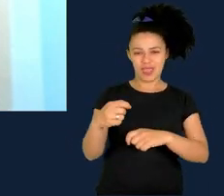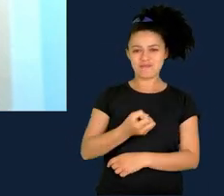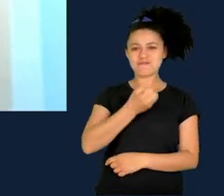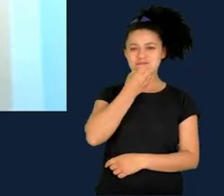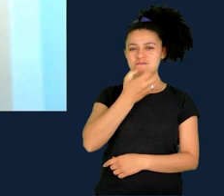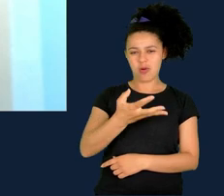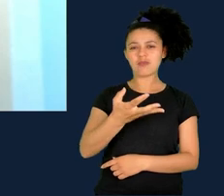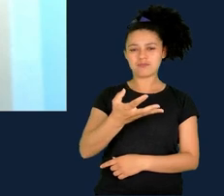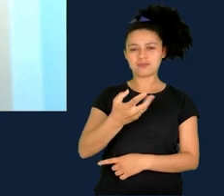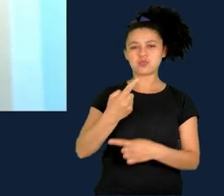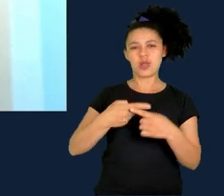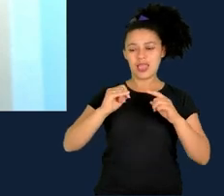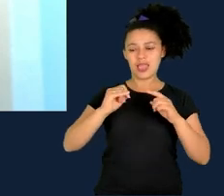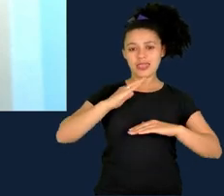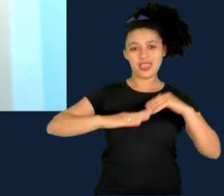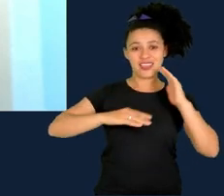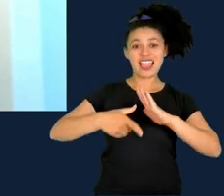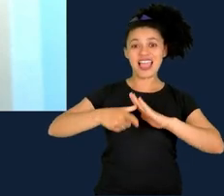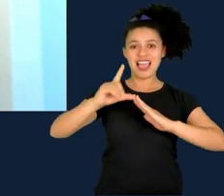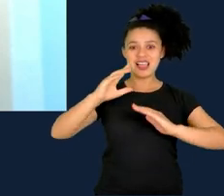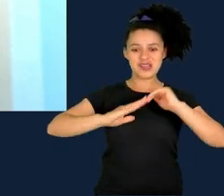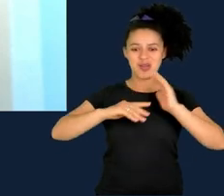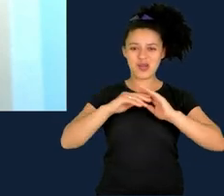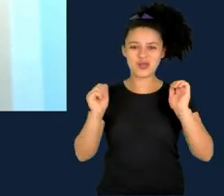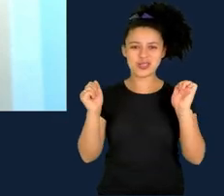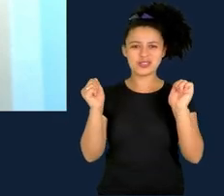Para a construção,